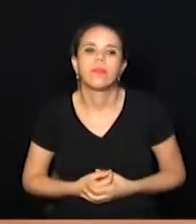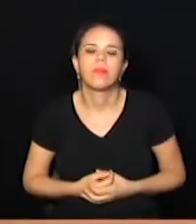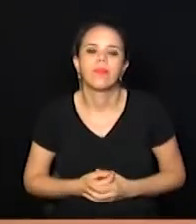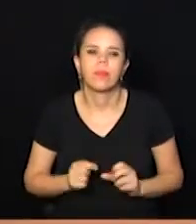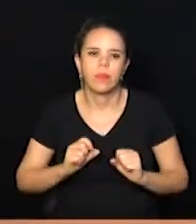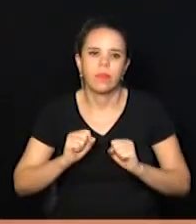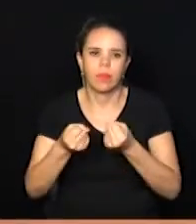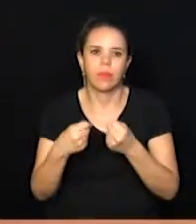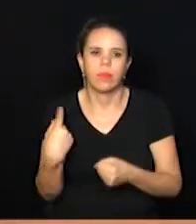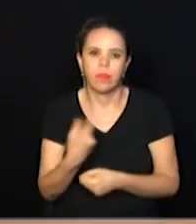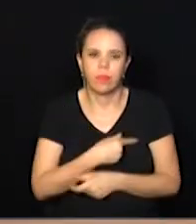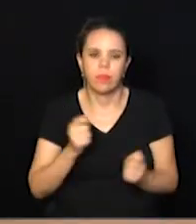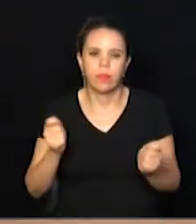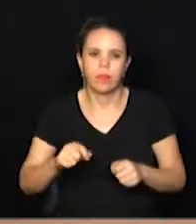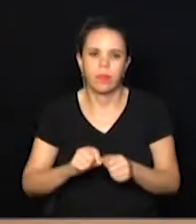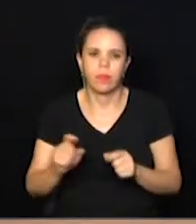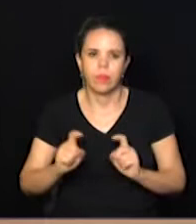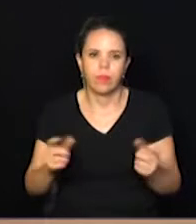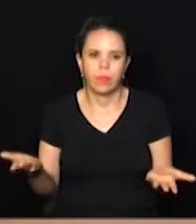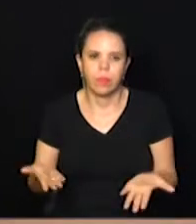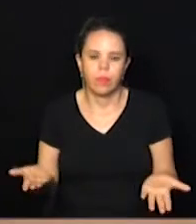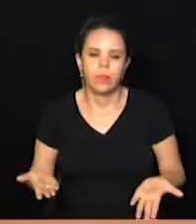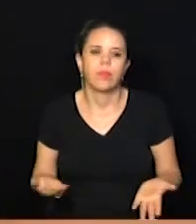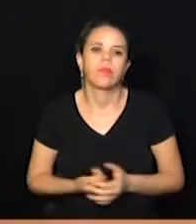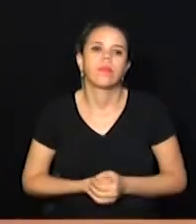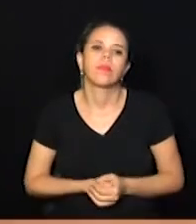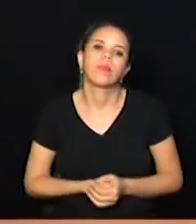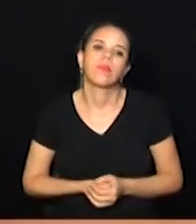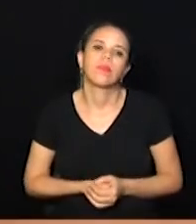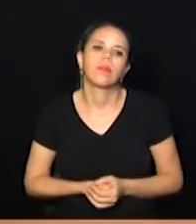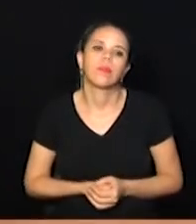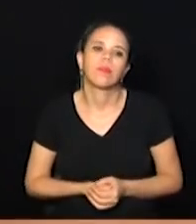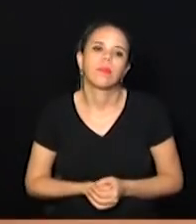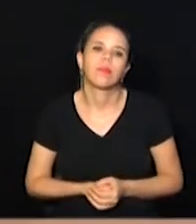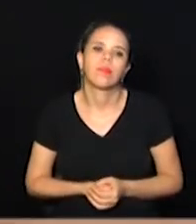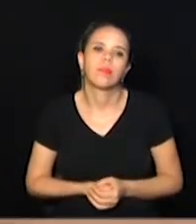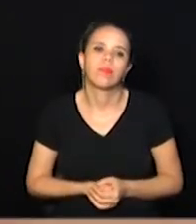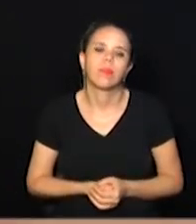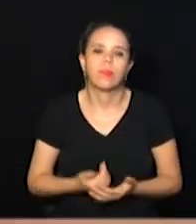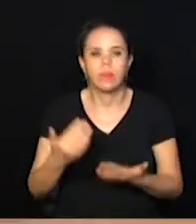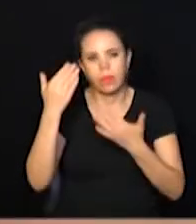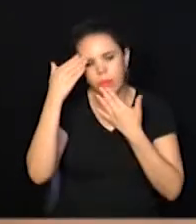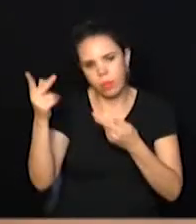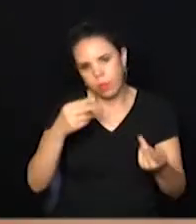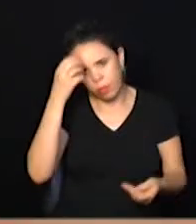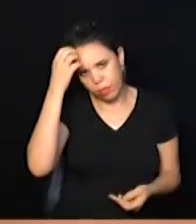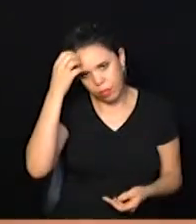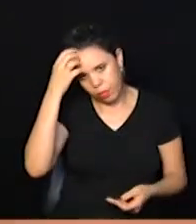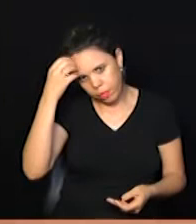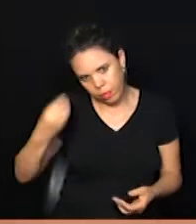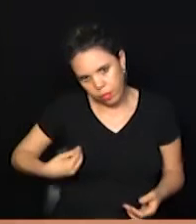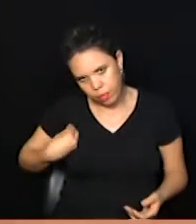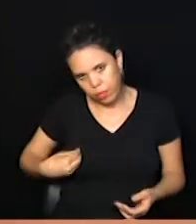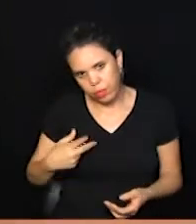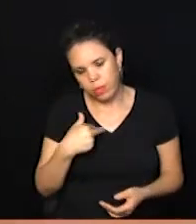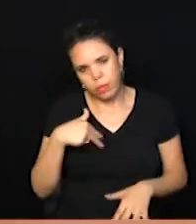para que a gente pudesse realizar esse conjunto de atividades. E agradecer o convite para poder estar aqui hoje. Eu disse que não